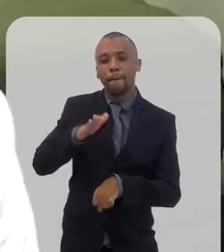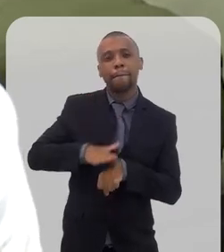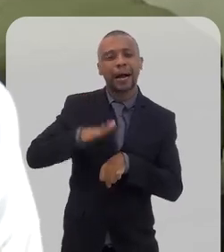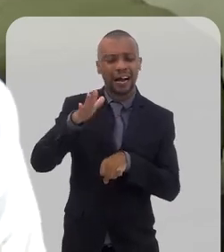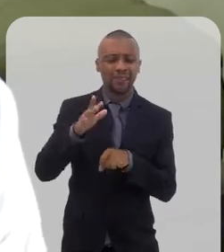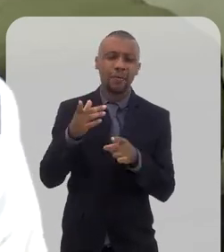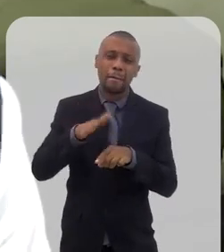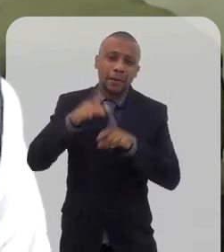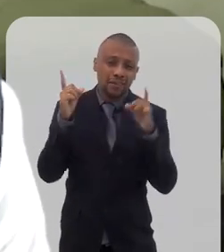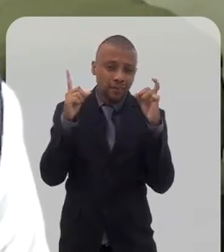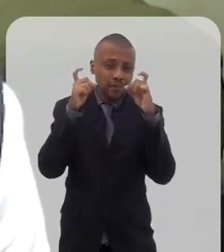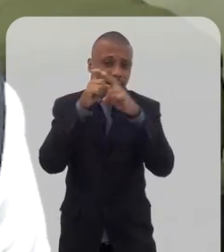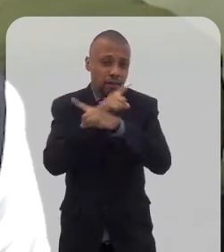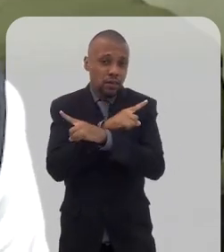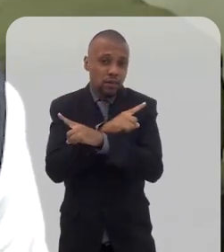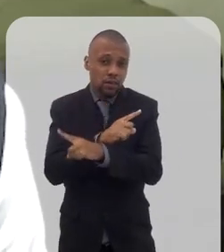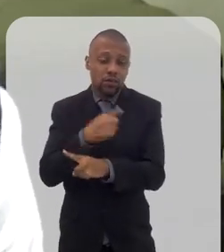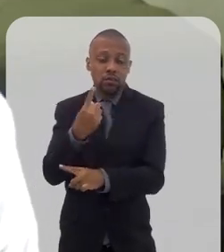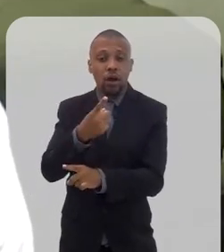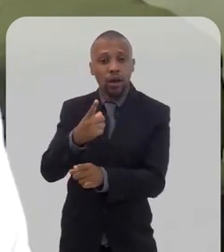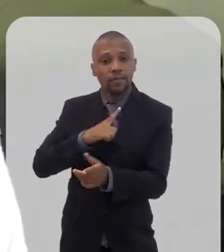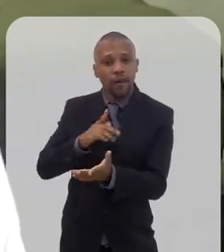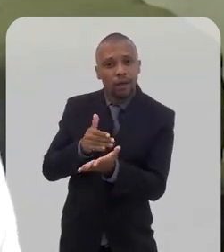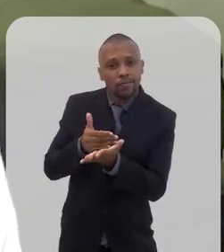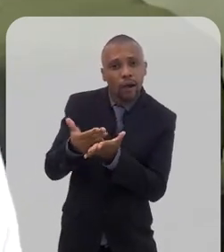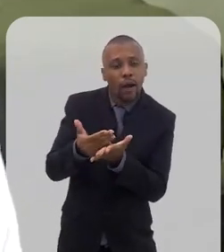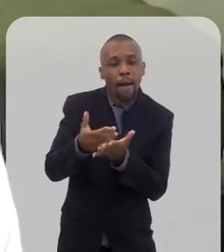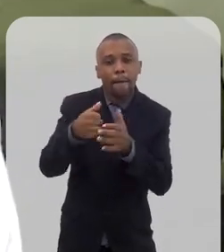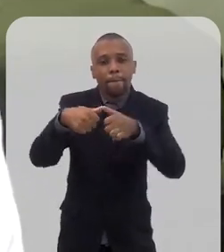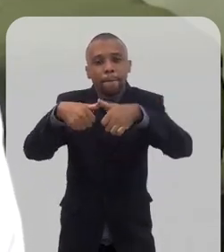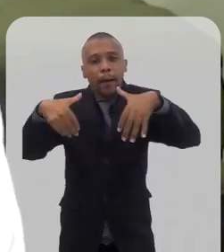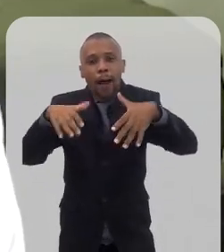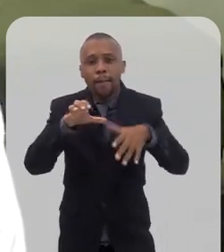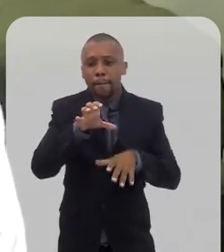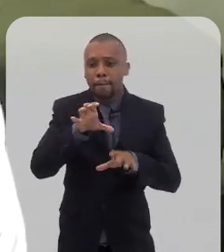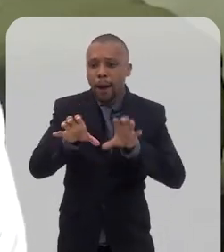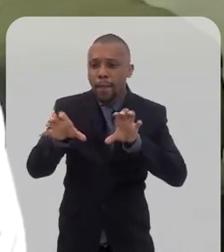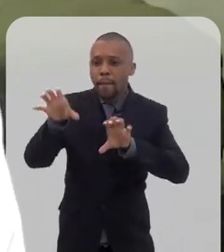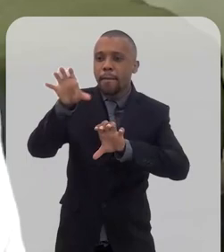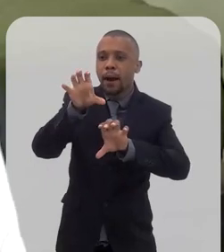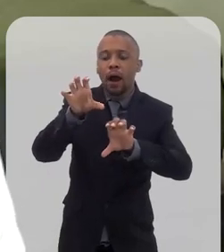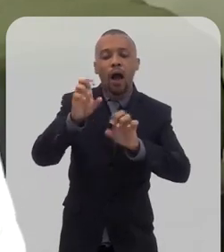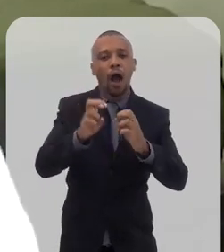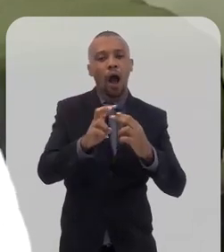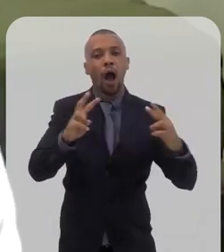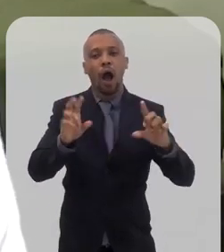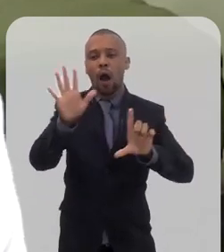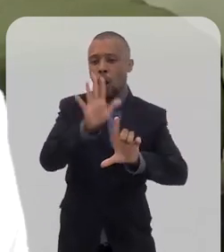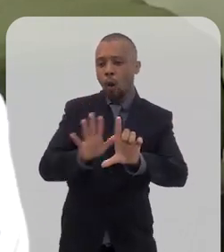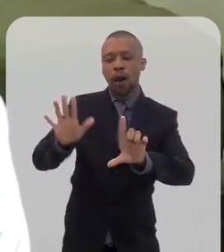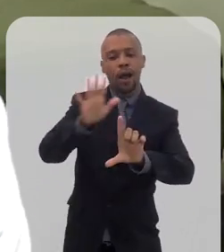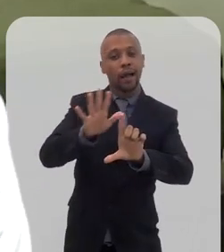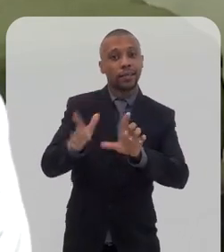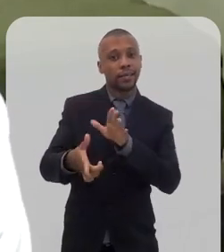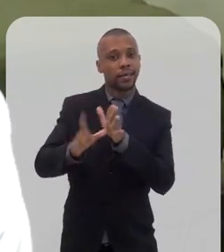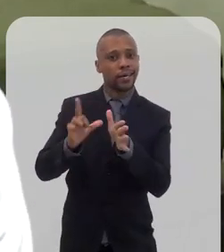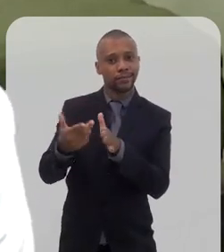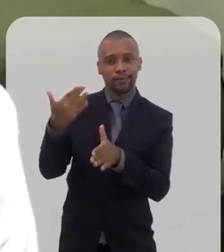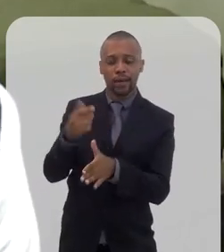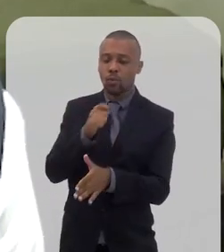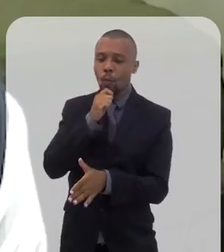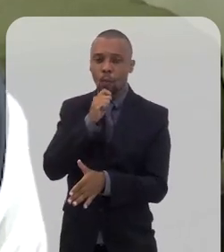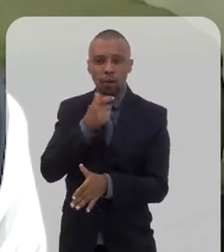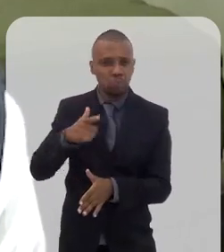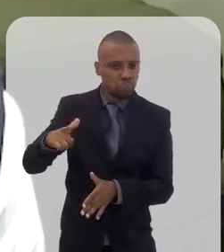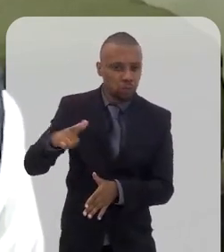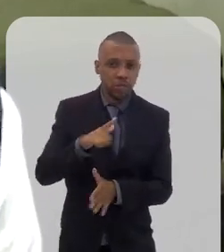e dificultoso. Nós tivemos a introdução de etapas online, que antes não existia.